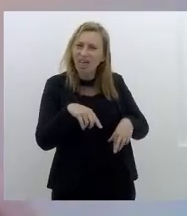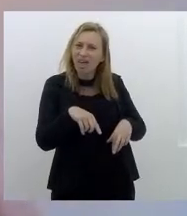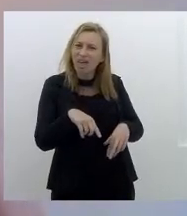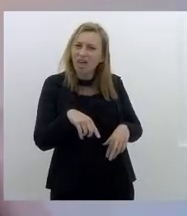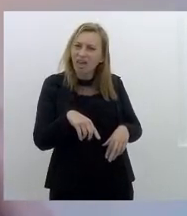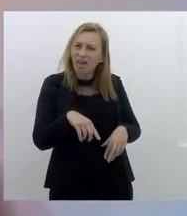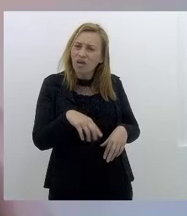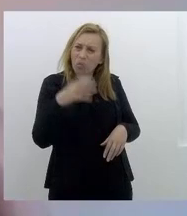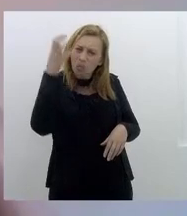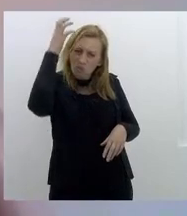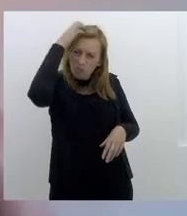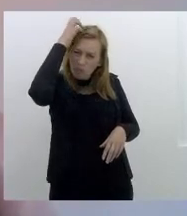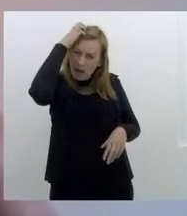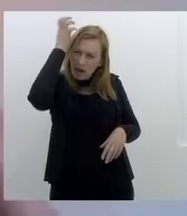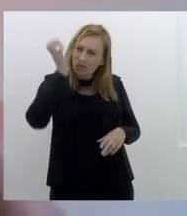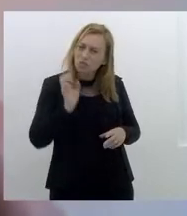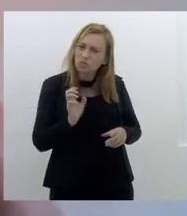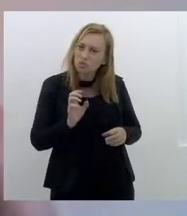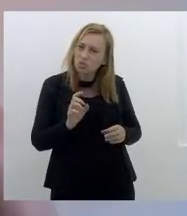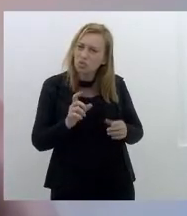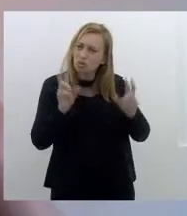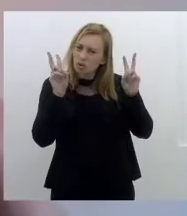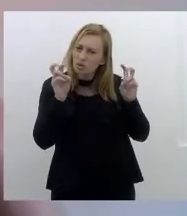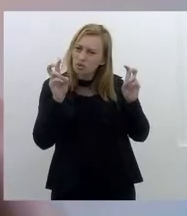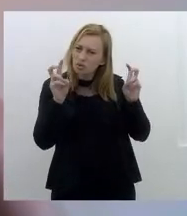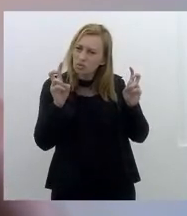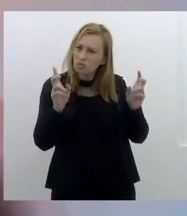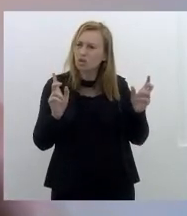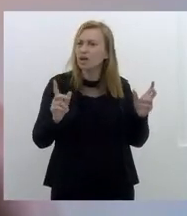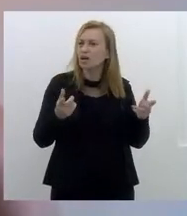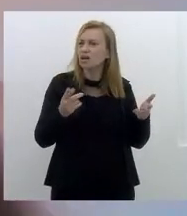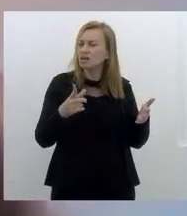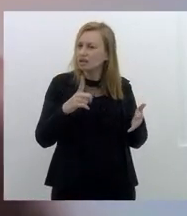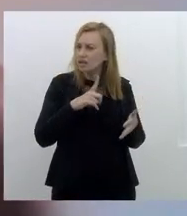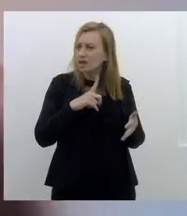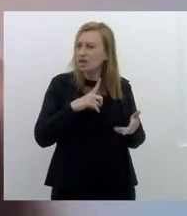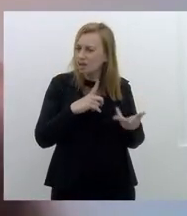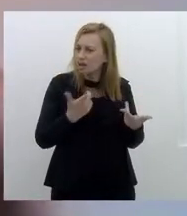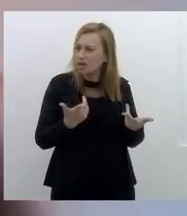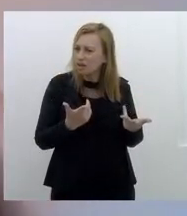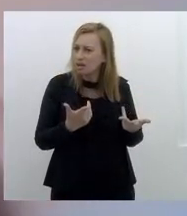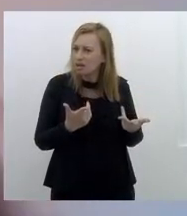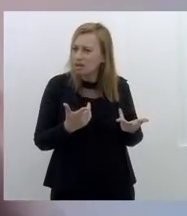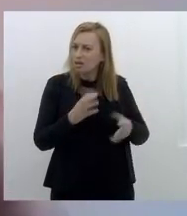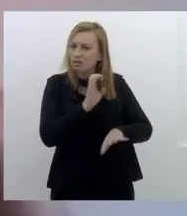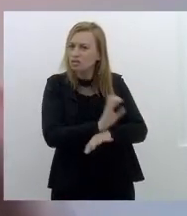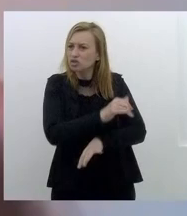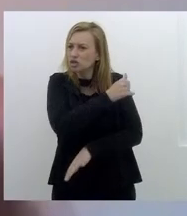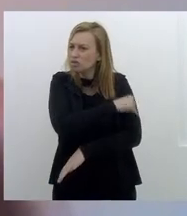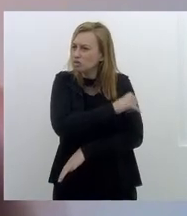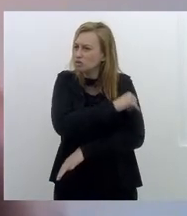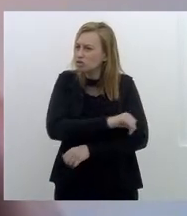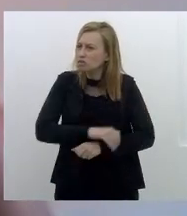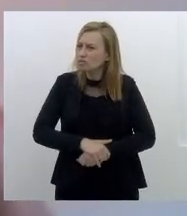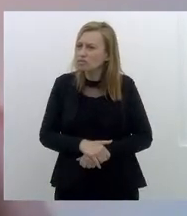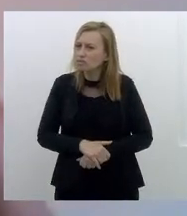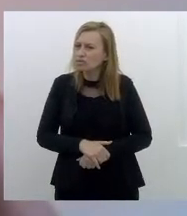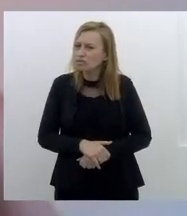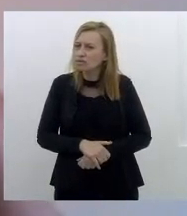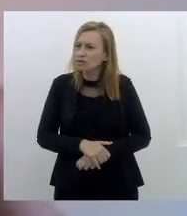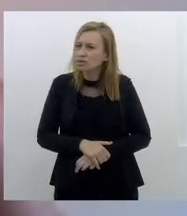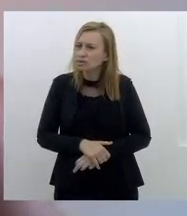pela situação da marca em que se encontra e fiscal em que se encontra o estado do Rio